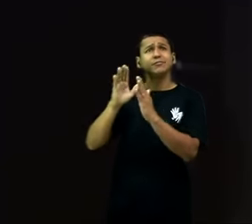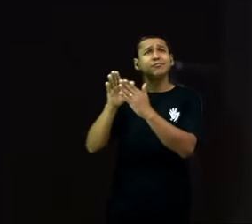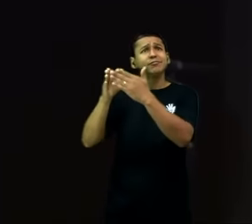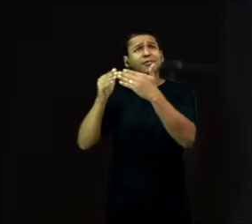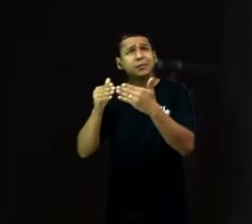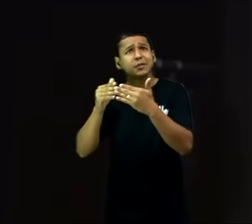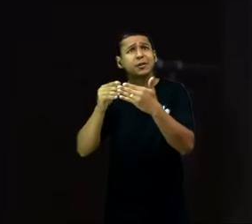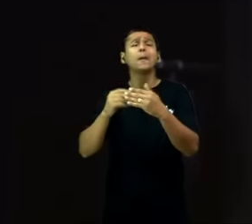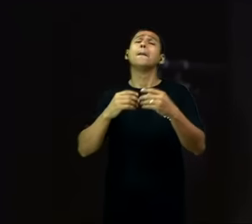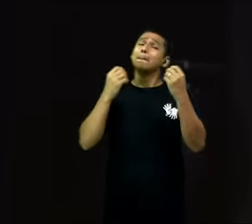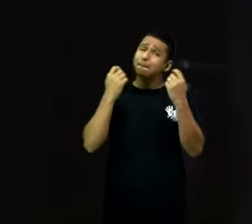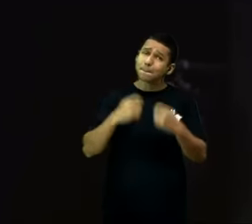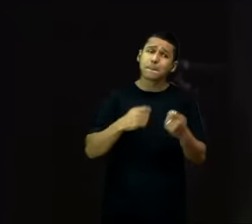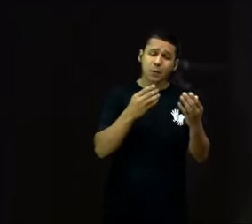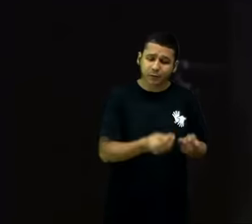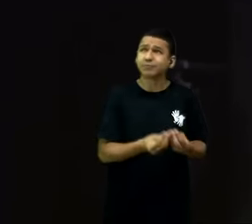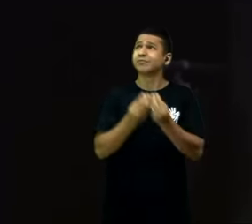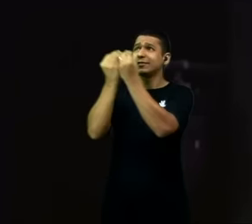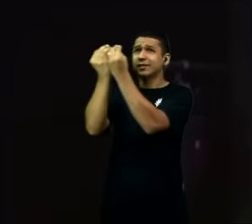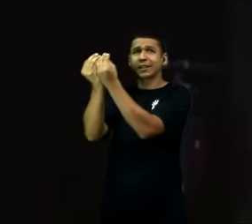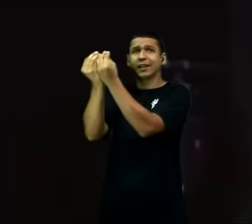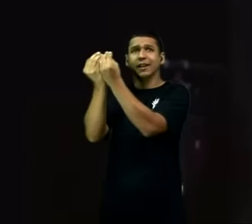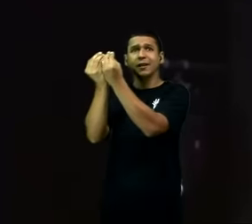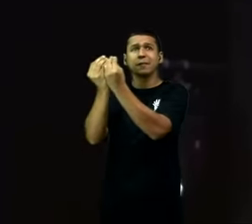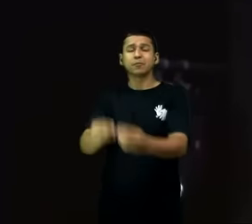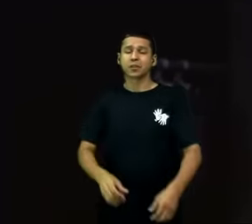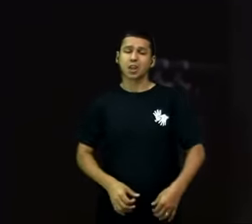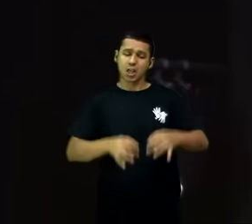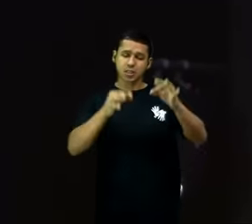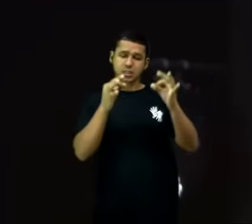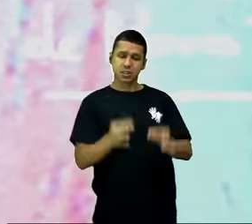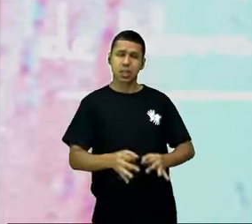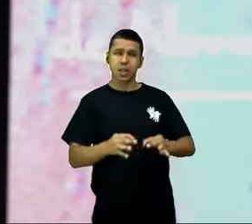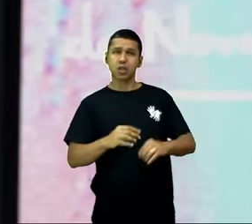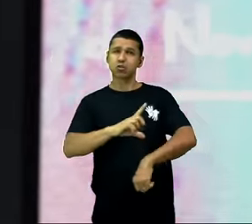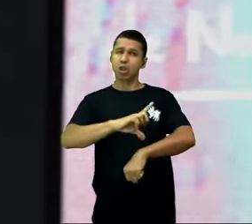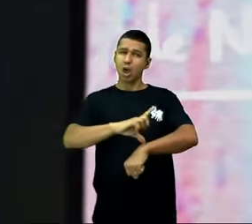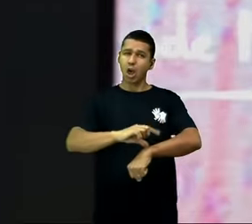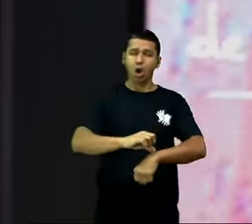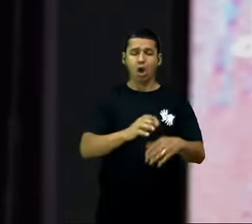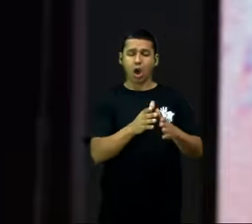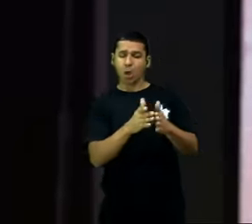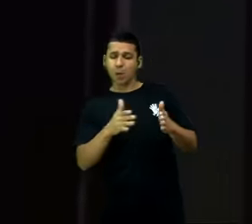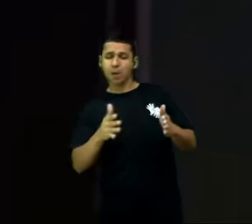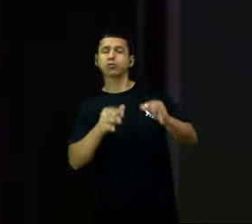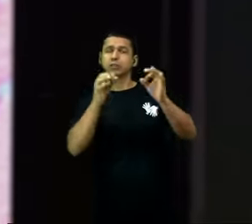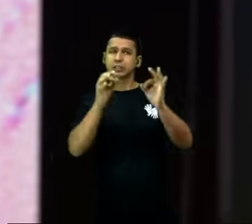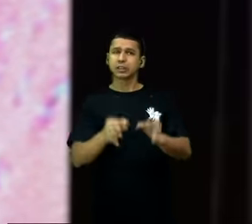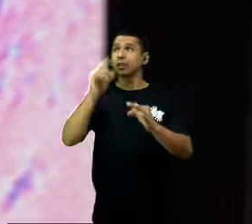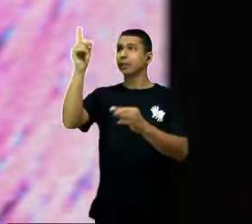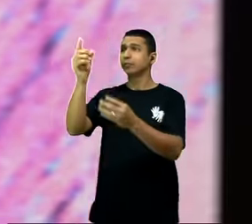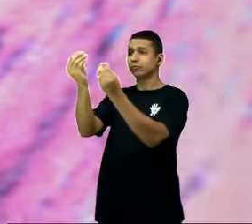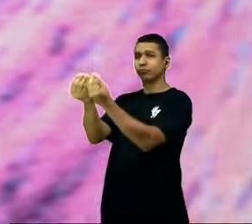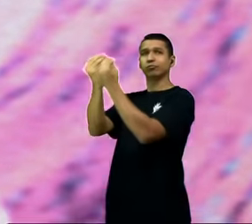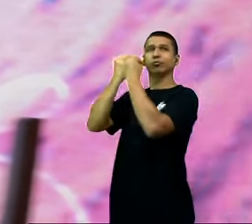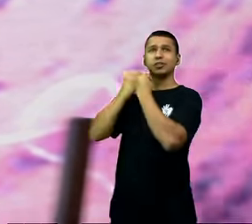pode entregar na hora certa, no tempo certo. Deus te dá o melhor, dá o melhor, te devolve e ainda te dá o melhor. Quem está ouvindo o que